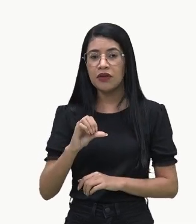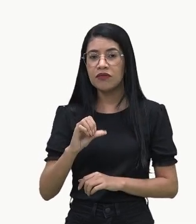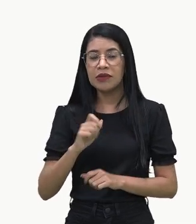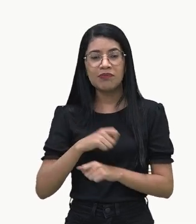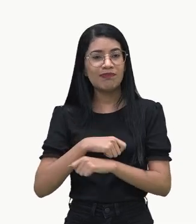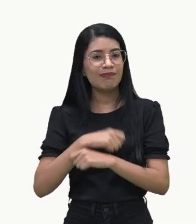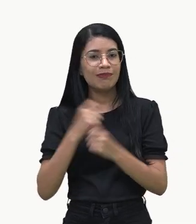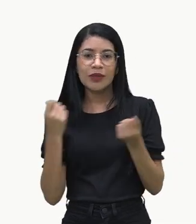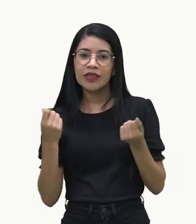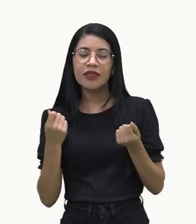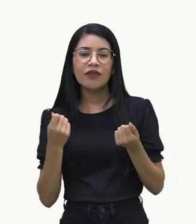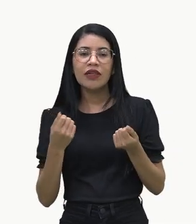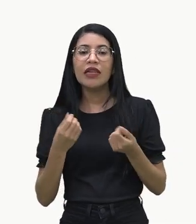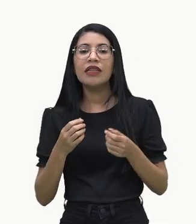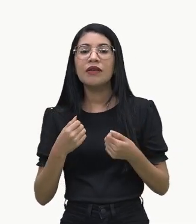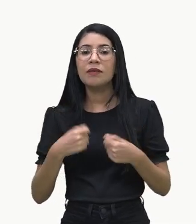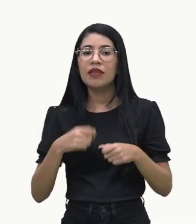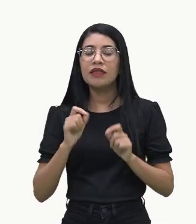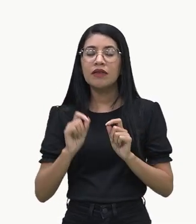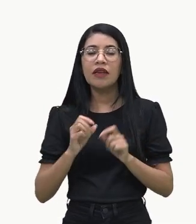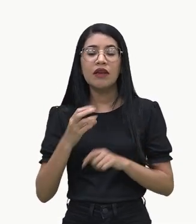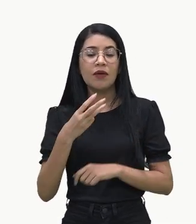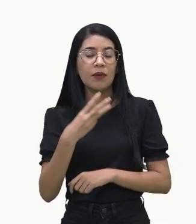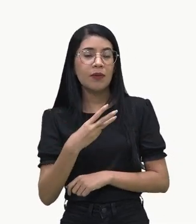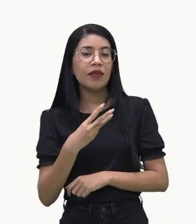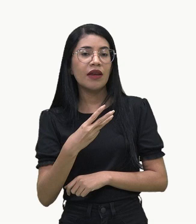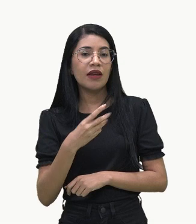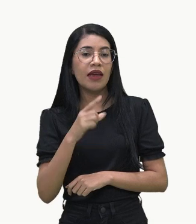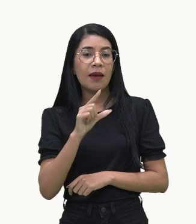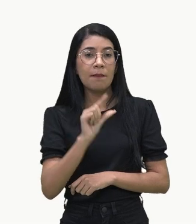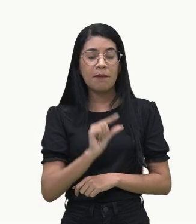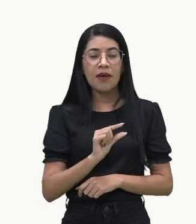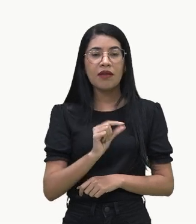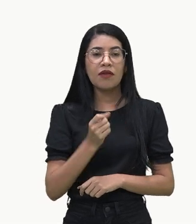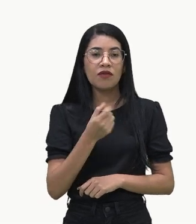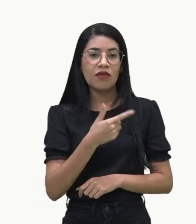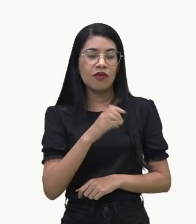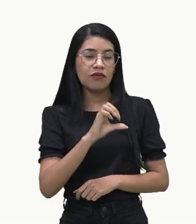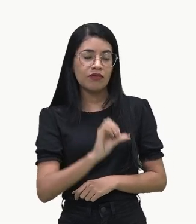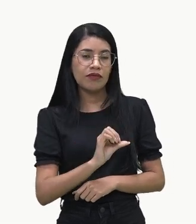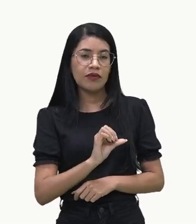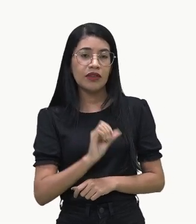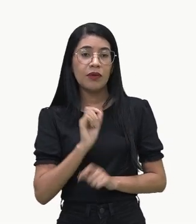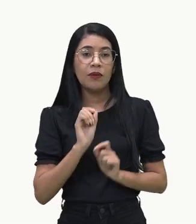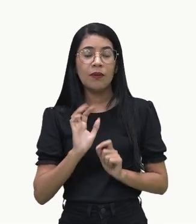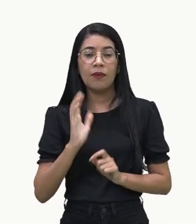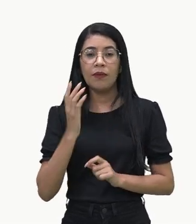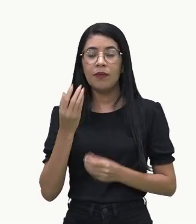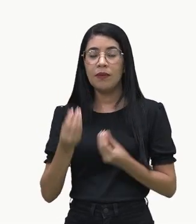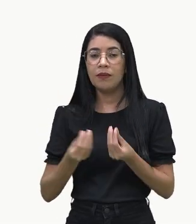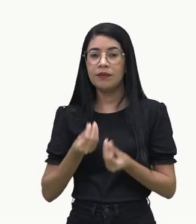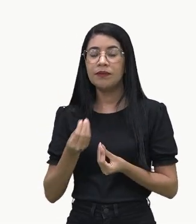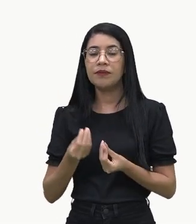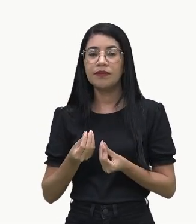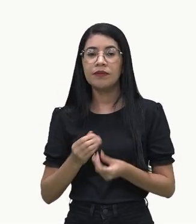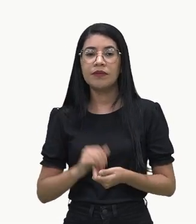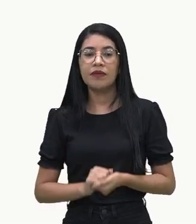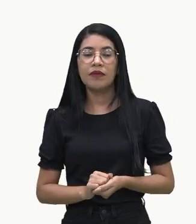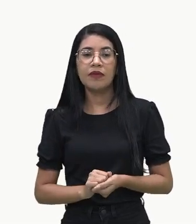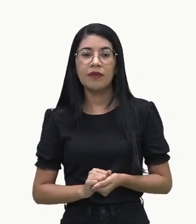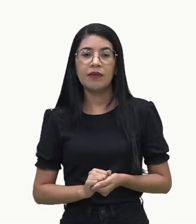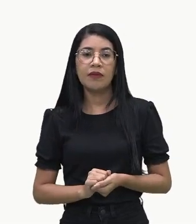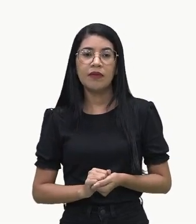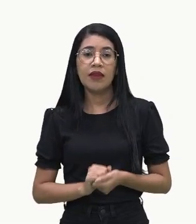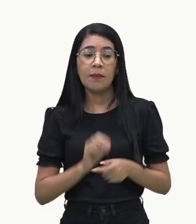impossível fazer, por quê? Porque o 3 é menor que o 9. O que acontece? Acontece de